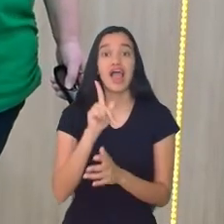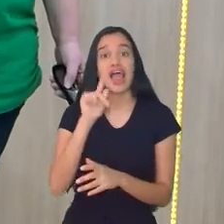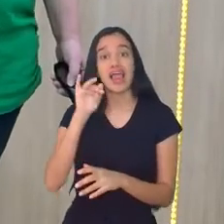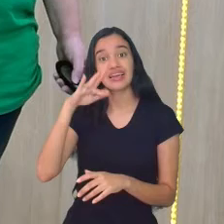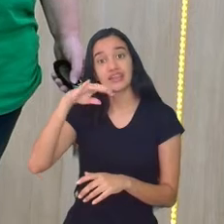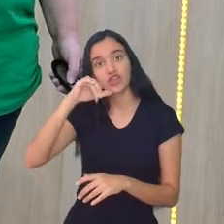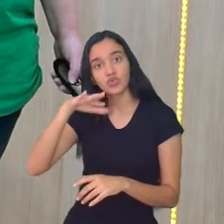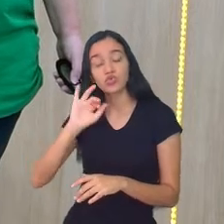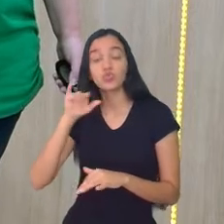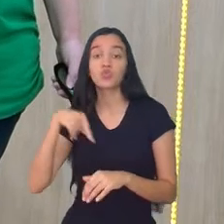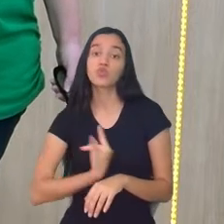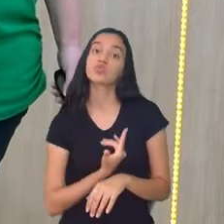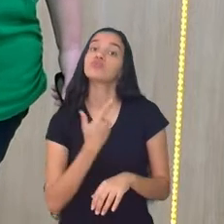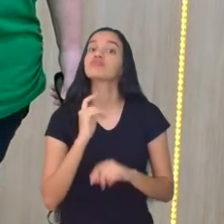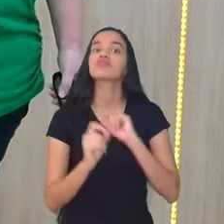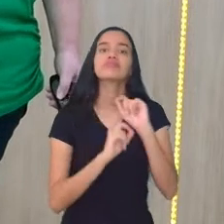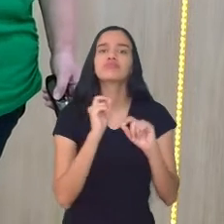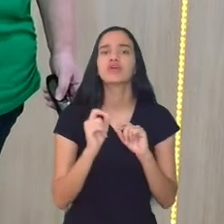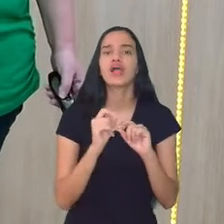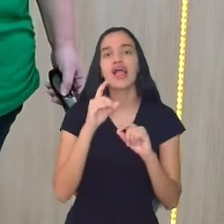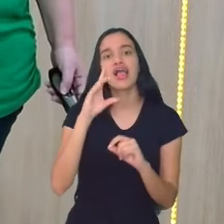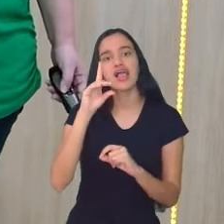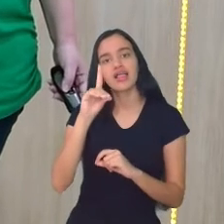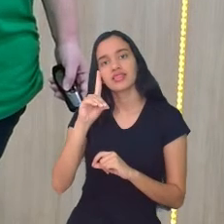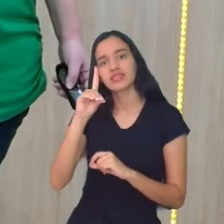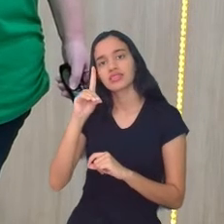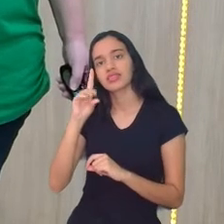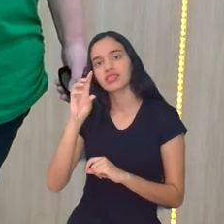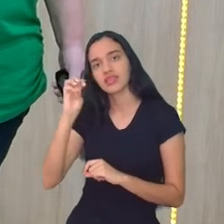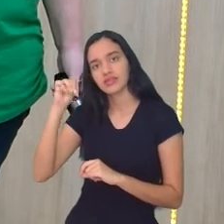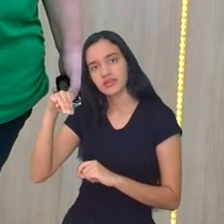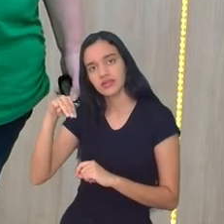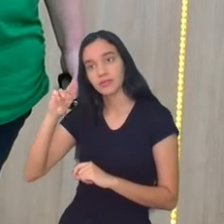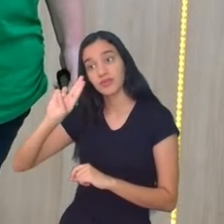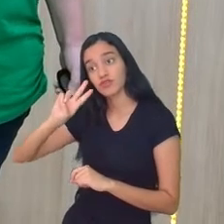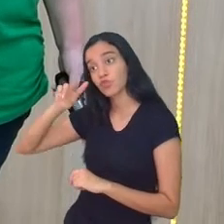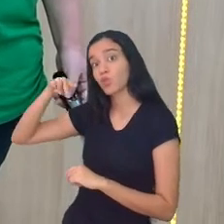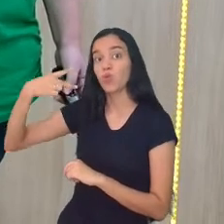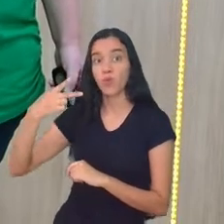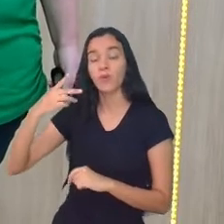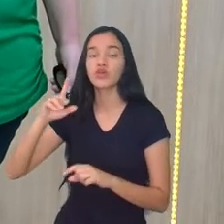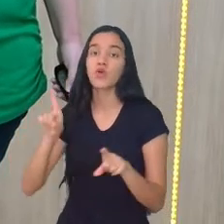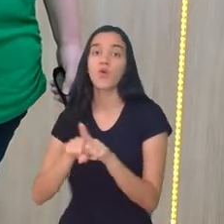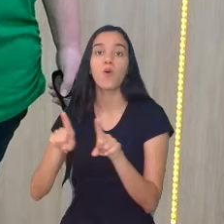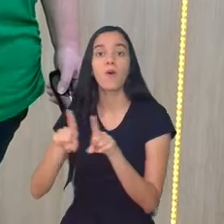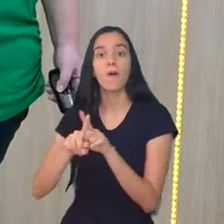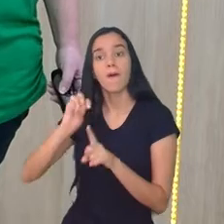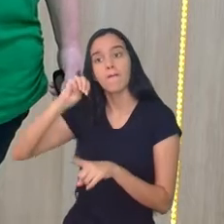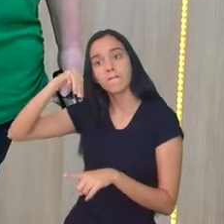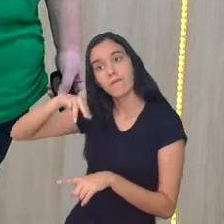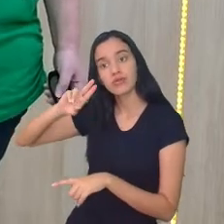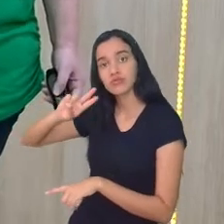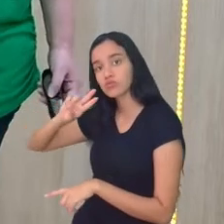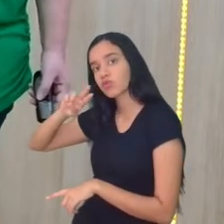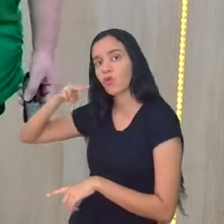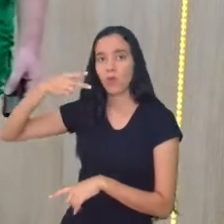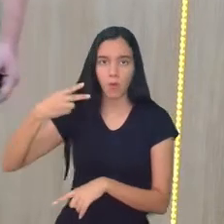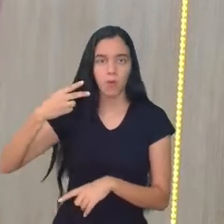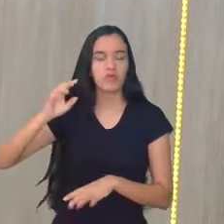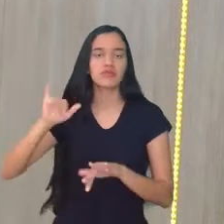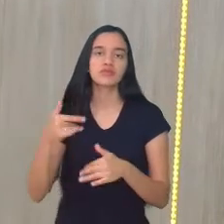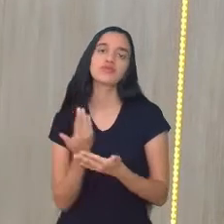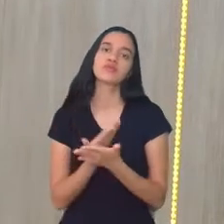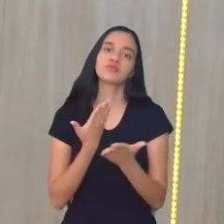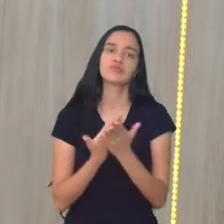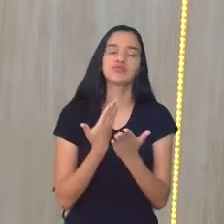A gente iria trabalhar em decímetro cúbico ou metros cúbicos, a gente vai ver isso na